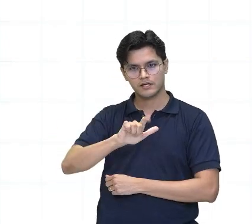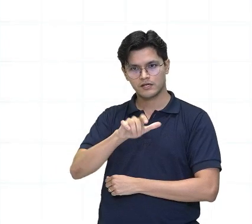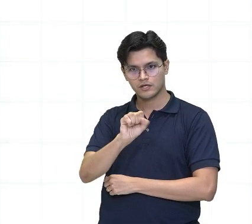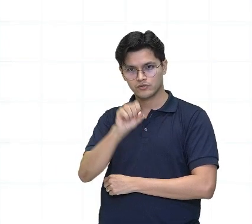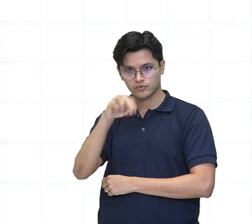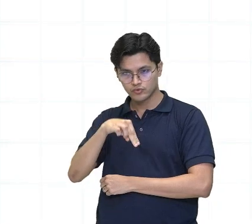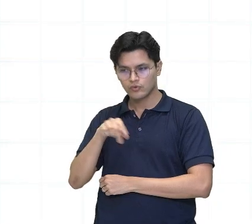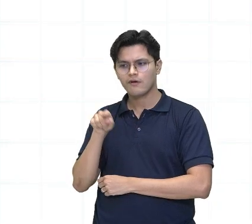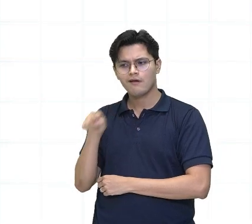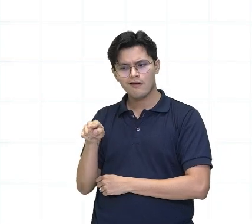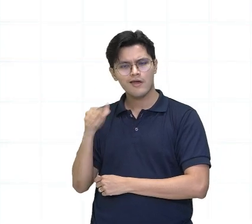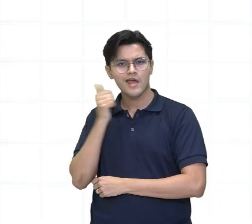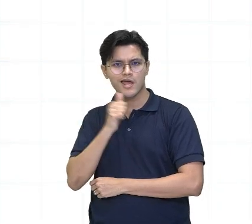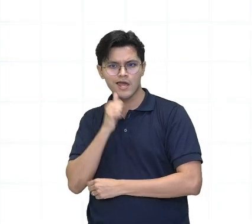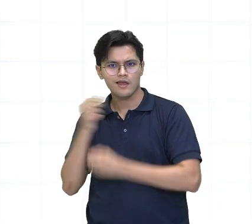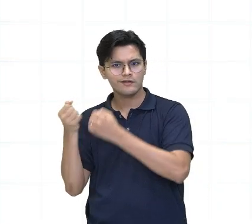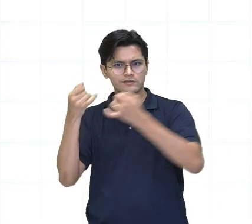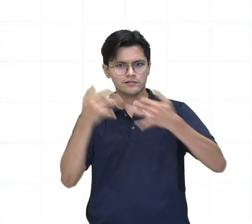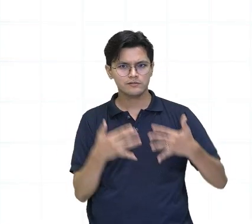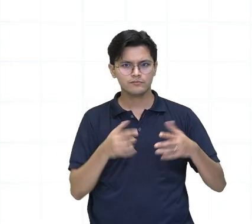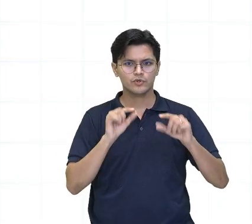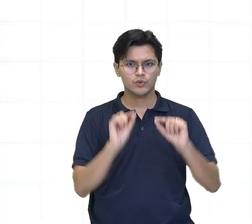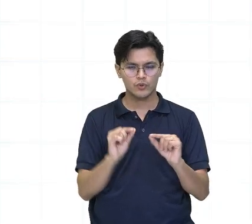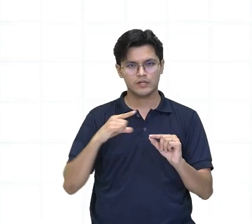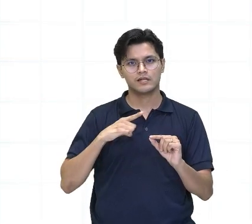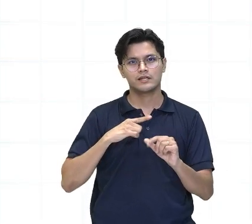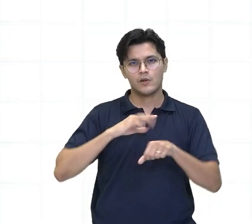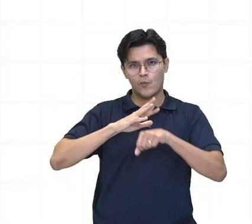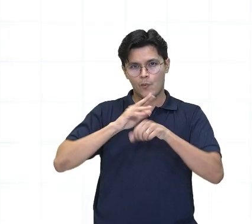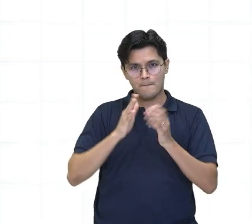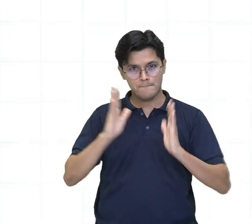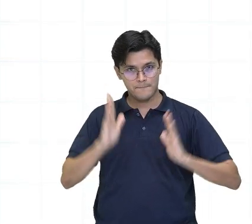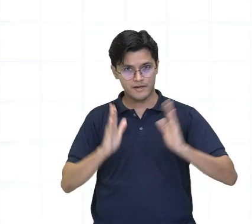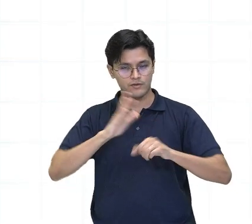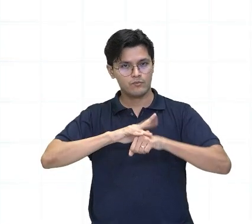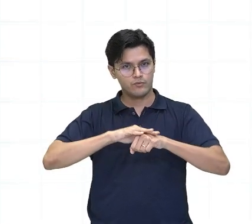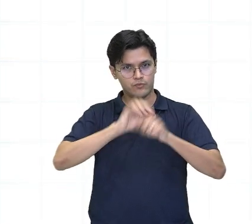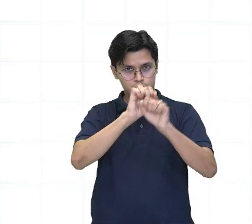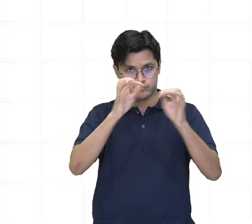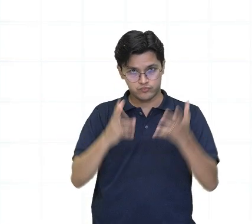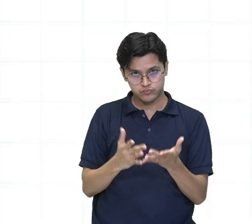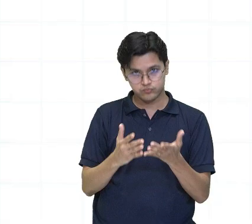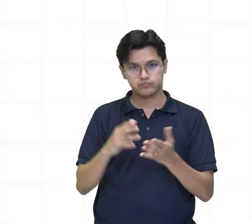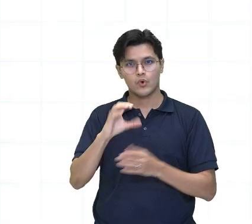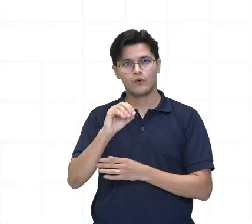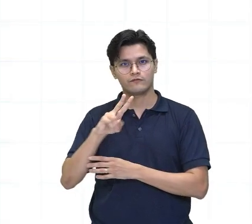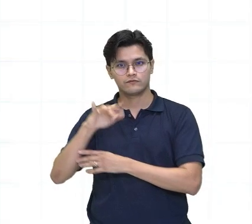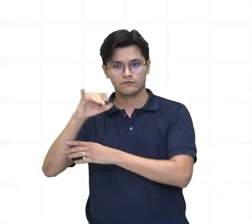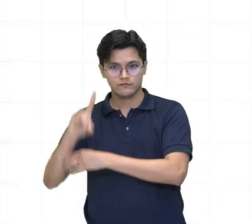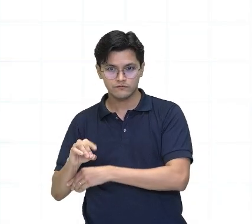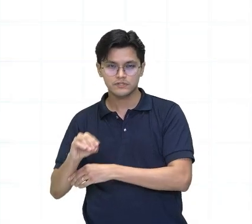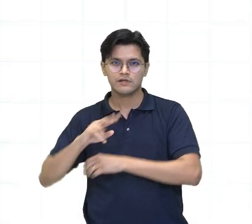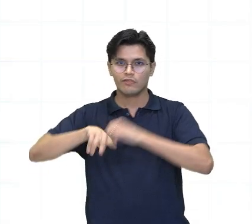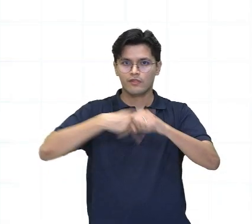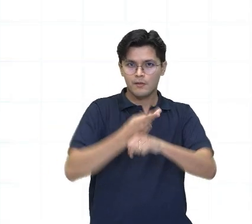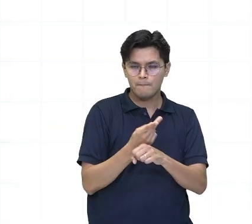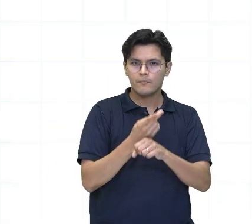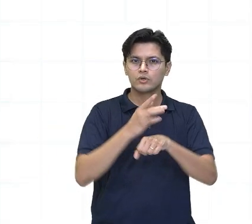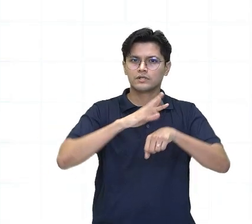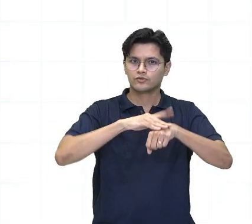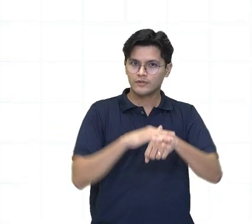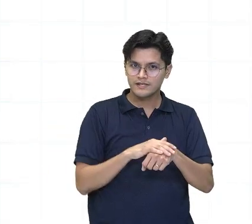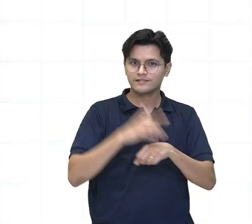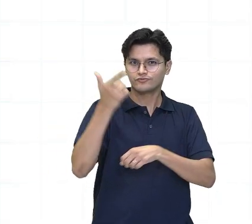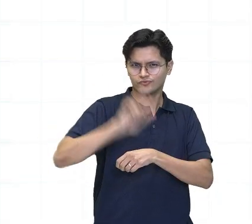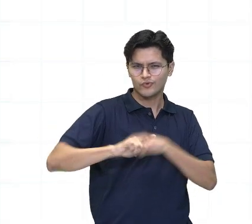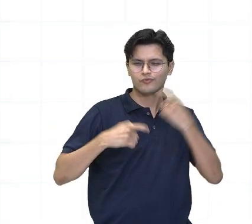que depois do pico da pandemia de Covid-19, essas doenças voltaram a causar preocupação. A incidência